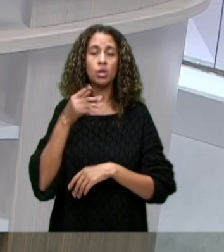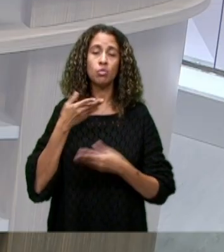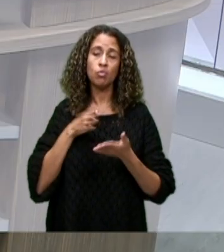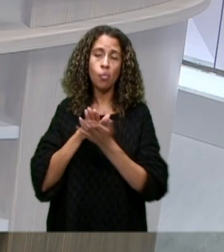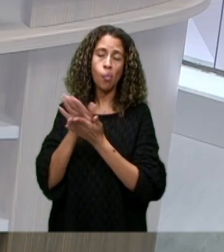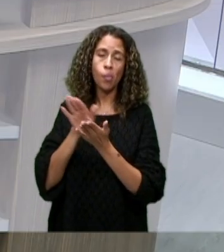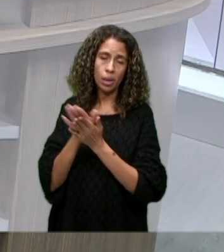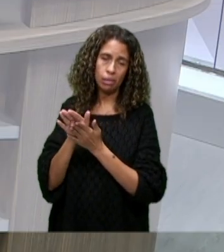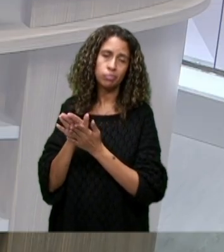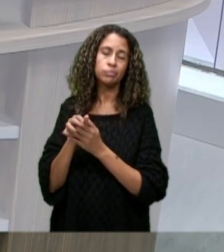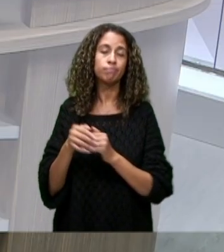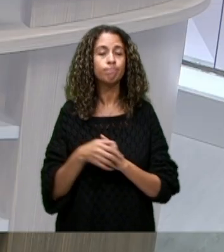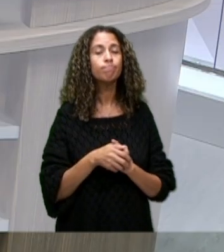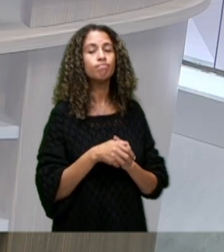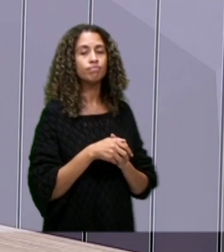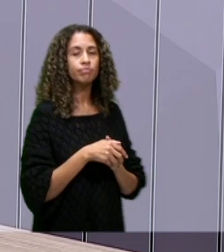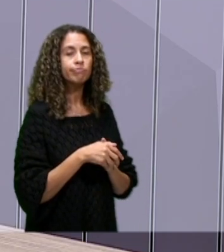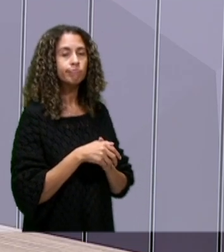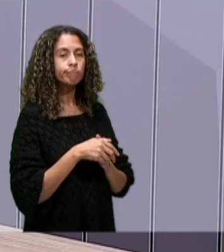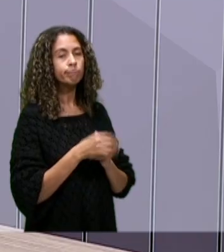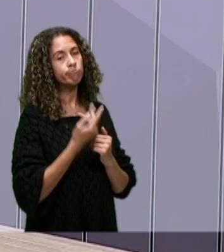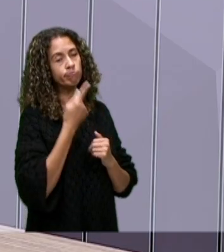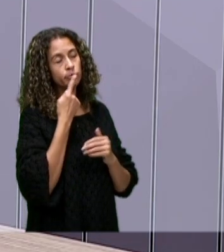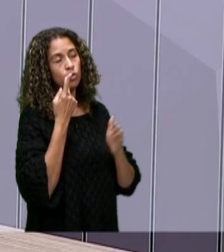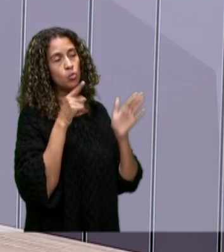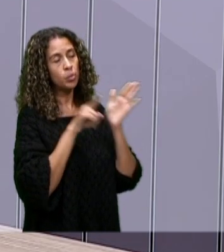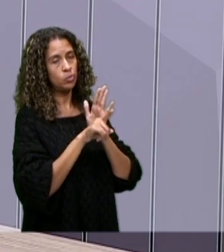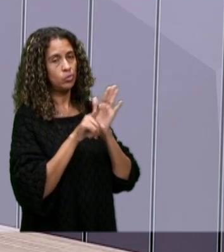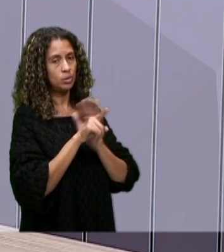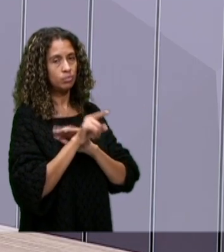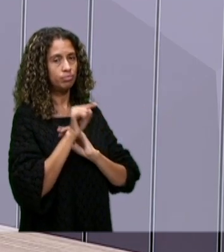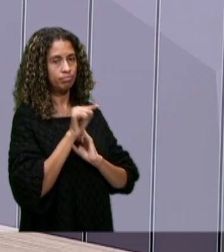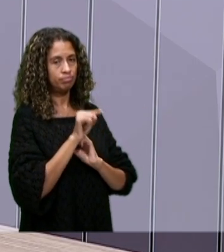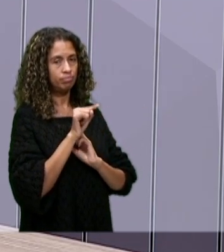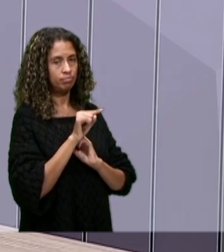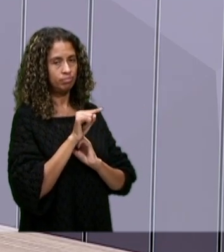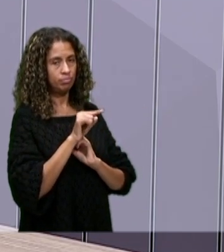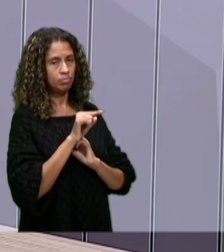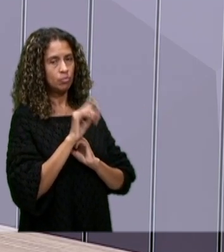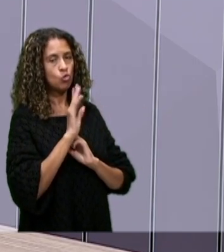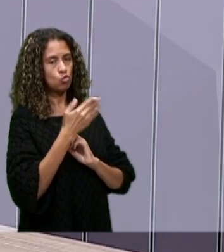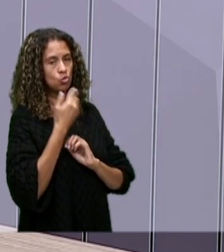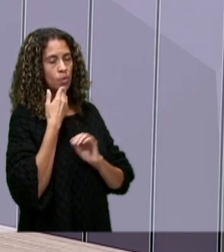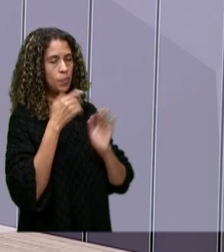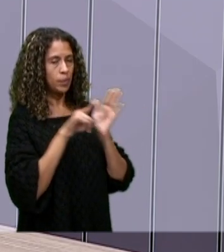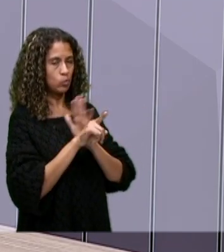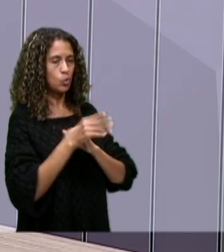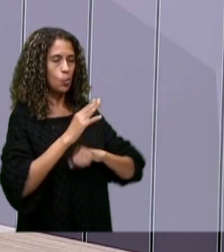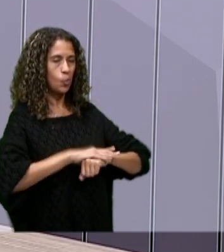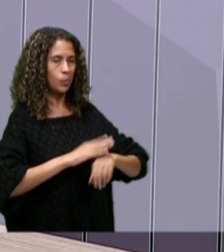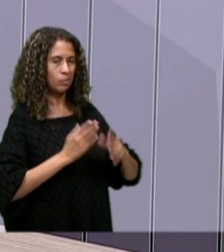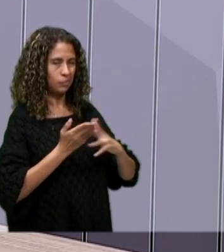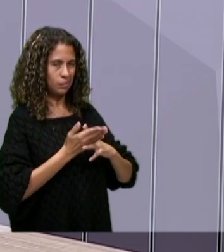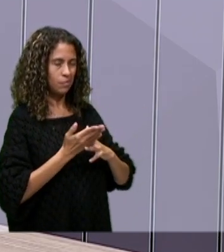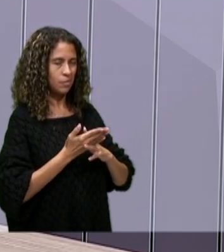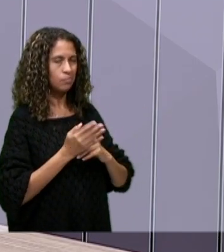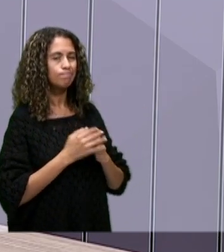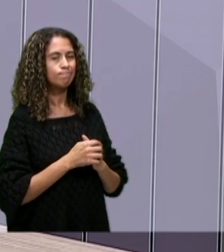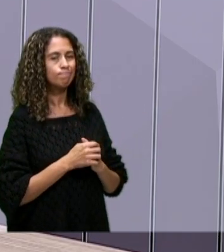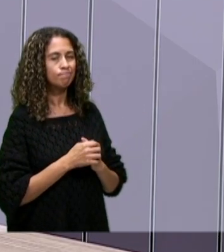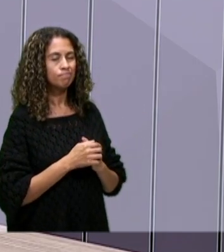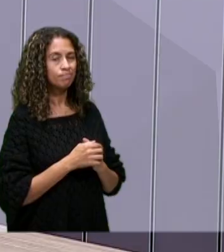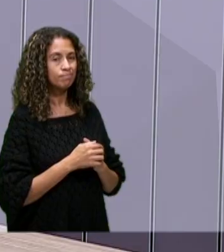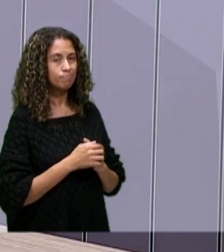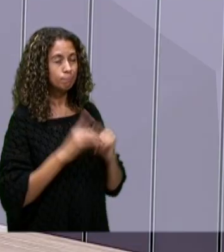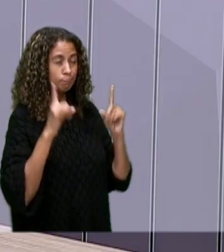gráfica já. Agora eu vou te fazer uma pergunta que eu te fiz aqui durante o intervalo.